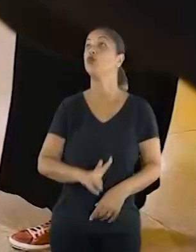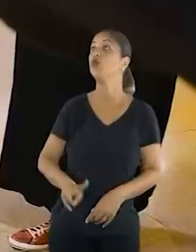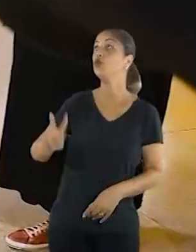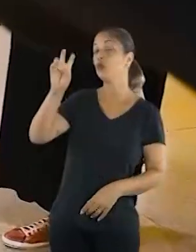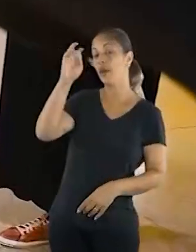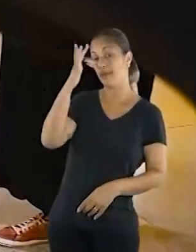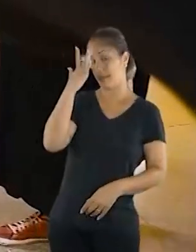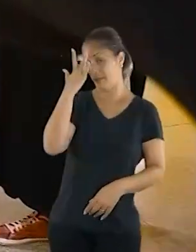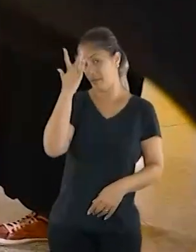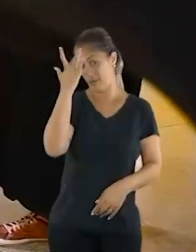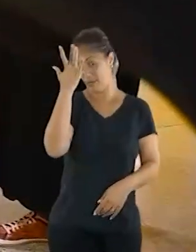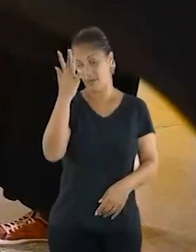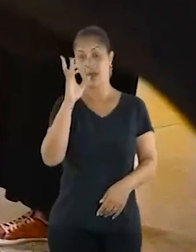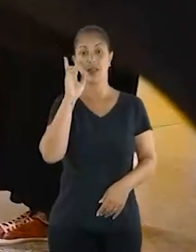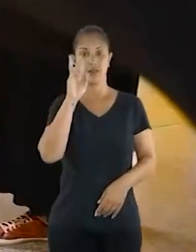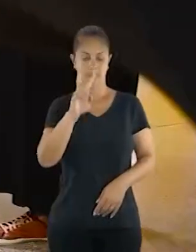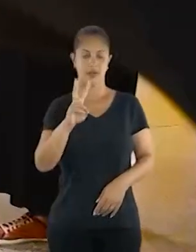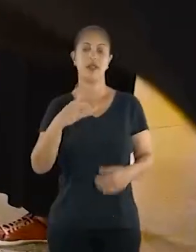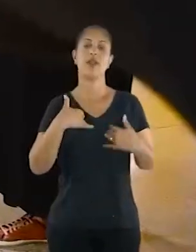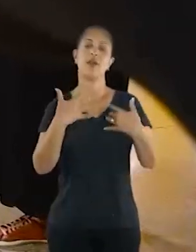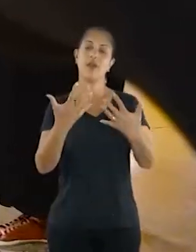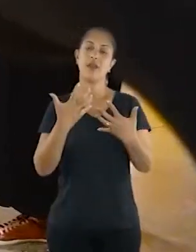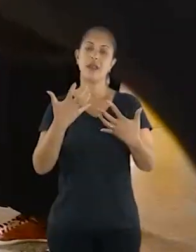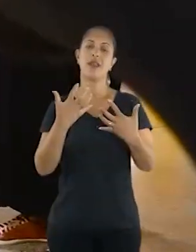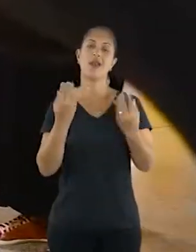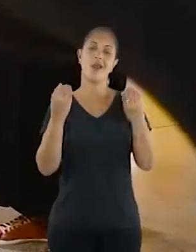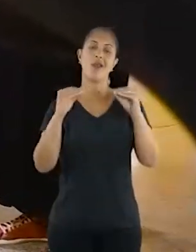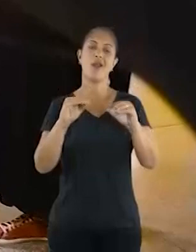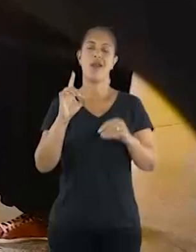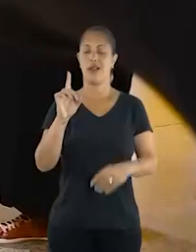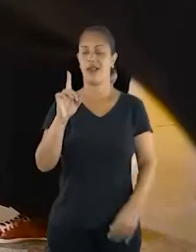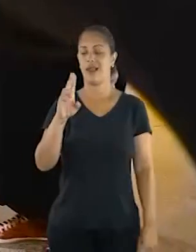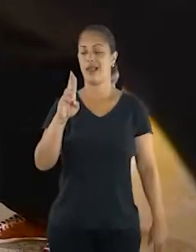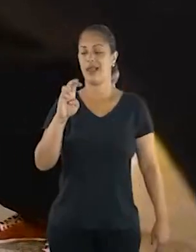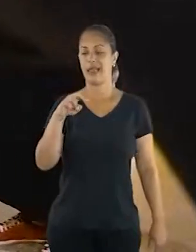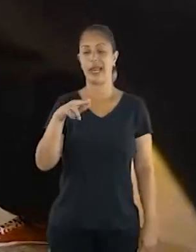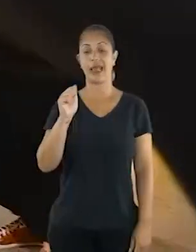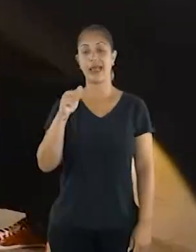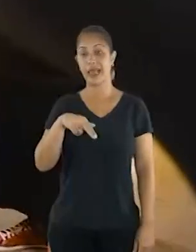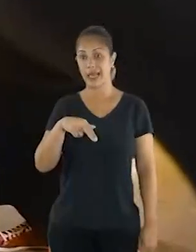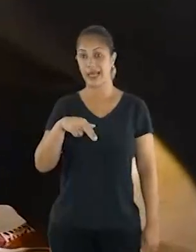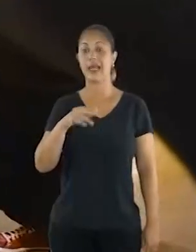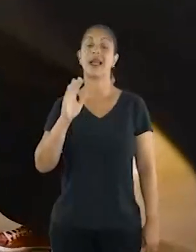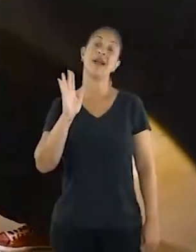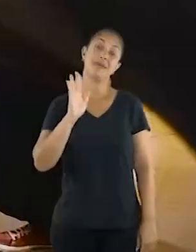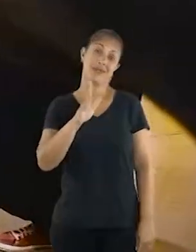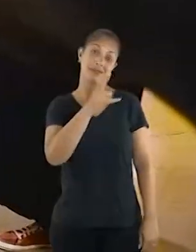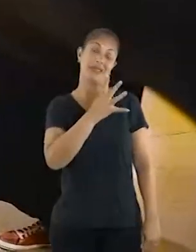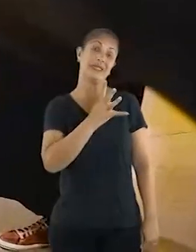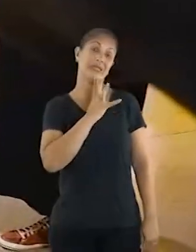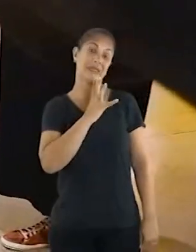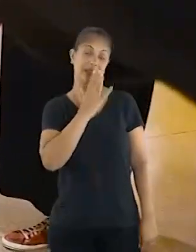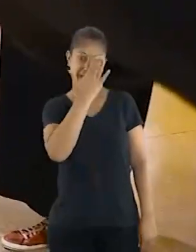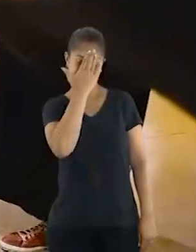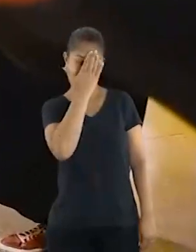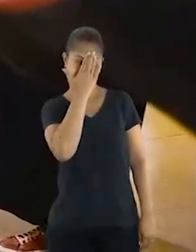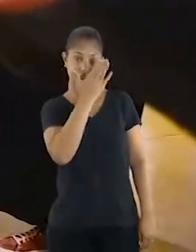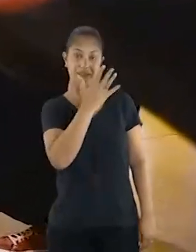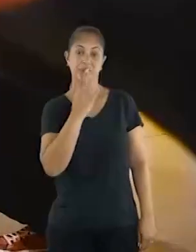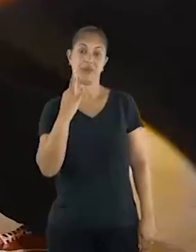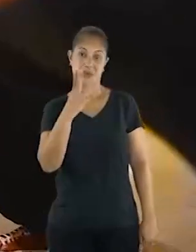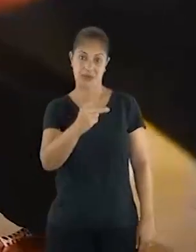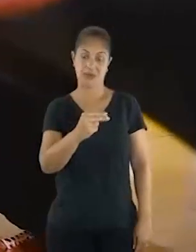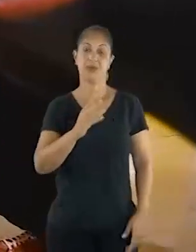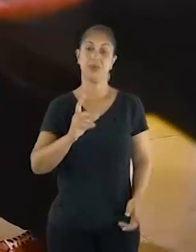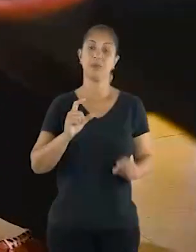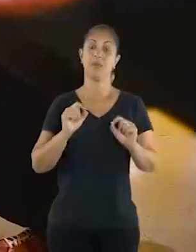fácil de mostrar para vocês. Eu queria colocar Brenan, mas Brenan, naquele jeito que vocês devem todos ter